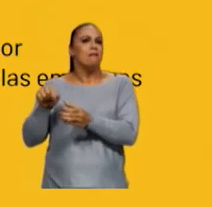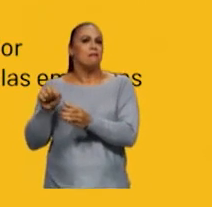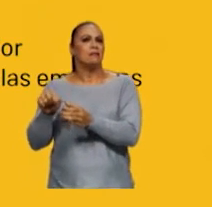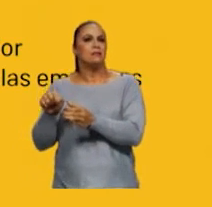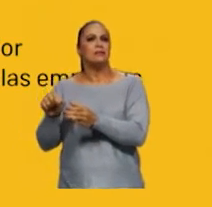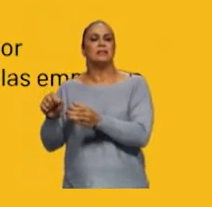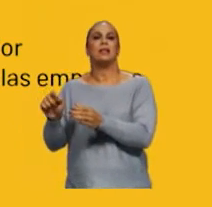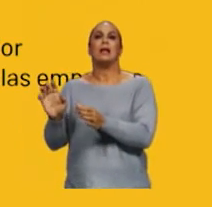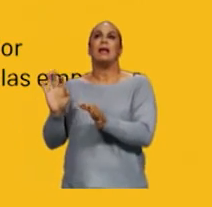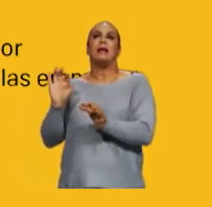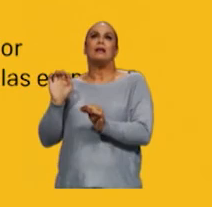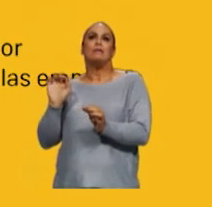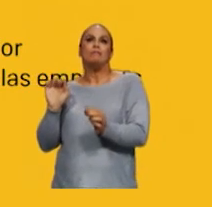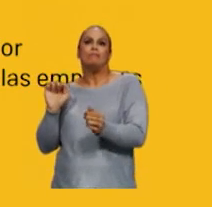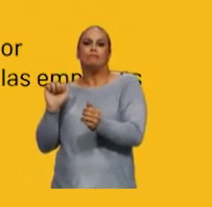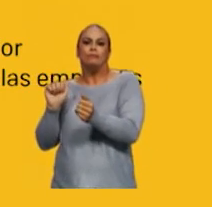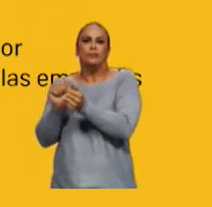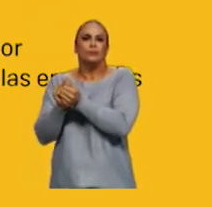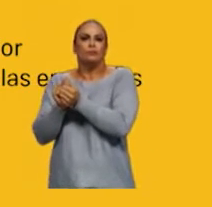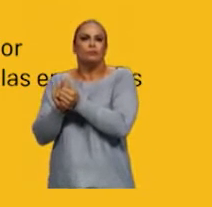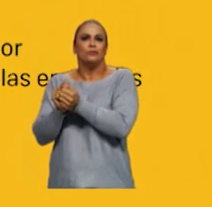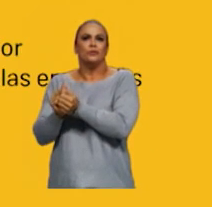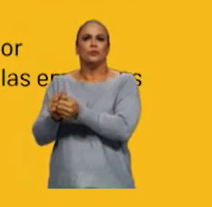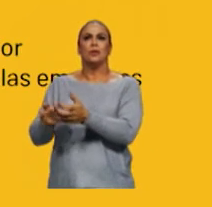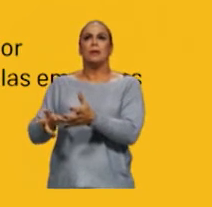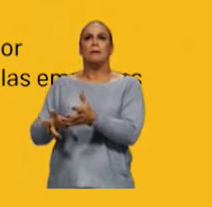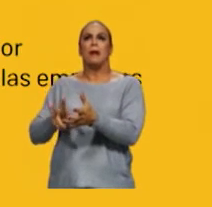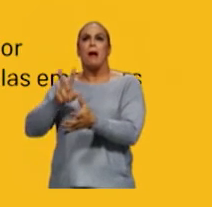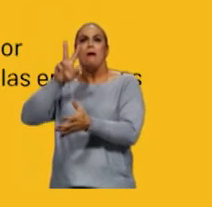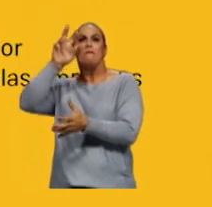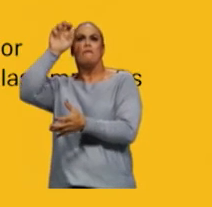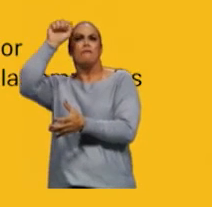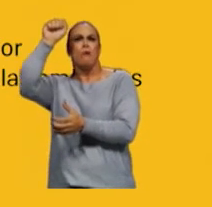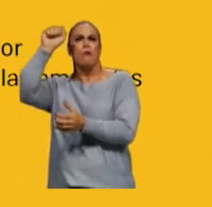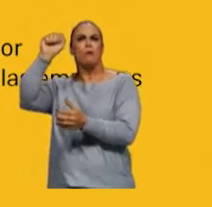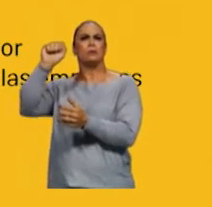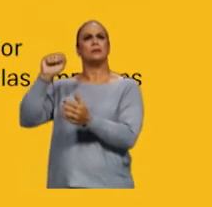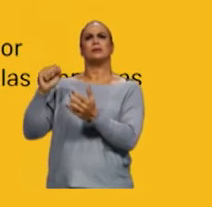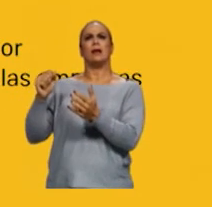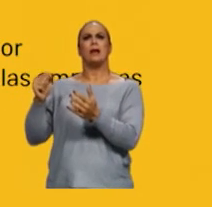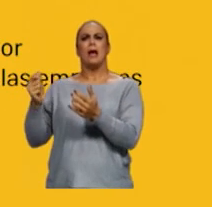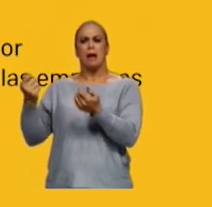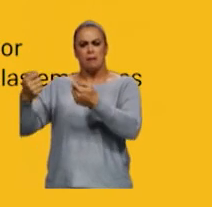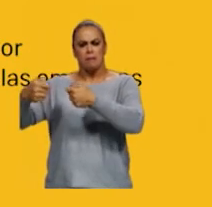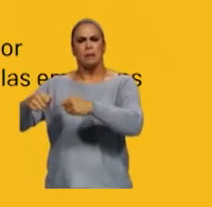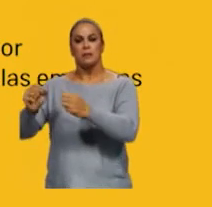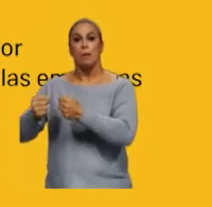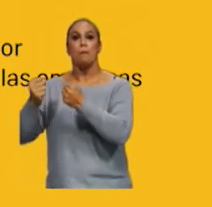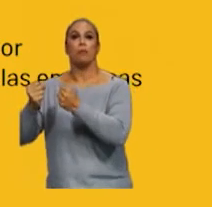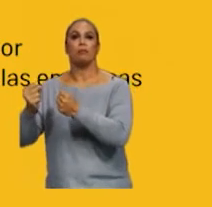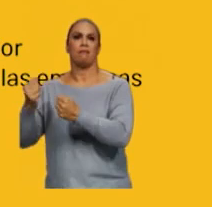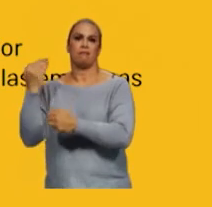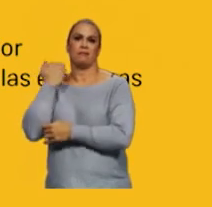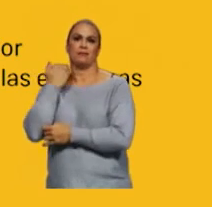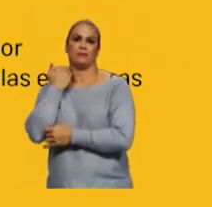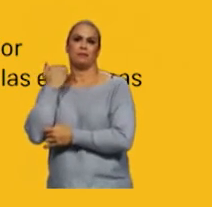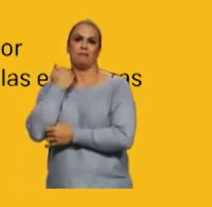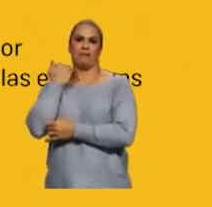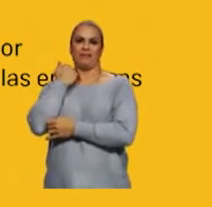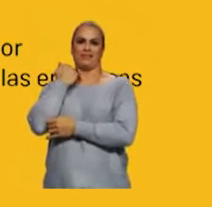capitalismo associado à força dos bancos, à força do capital, à força das ações, à força